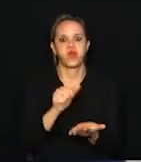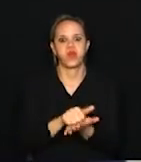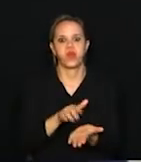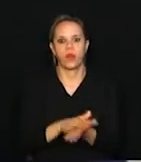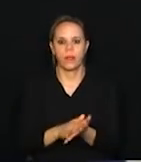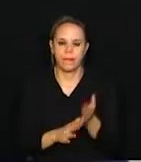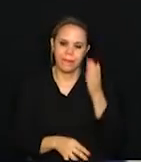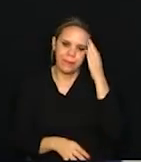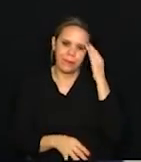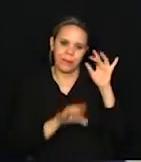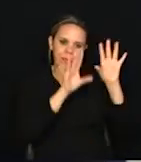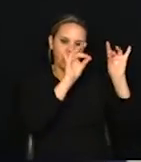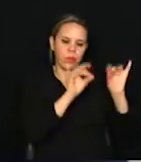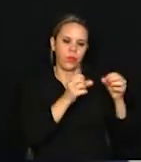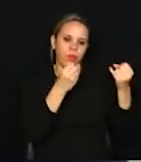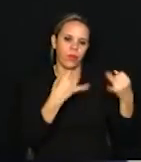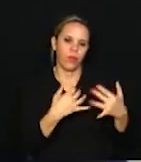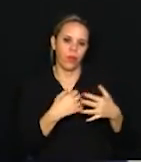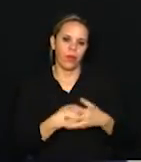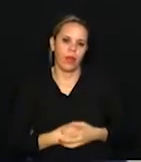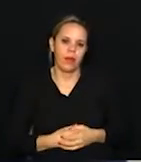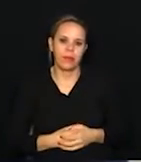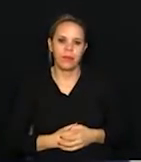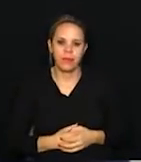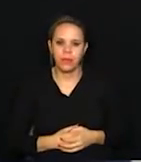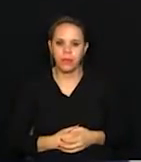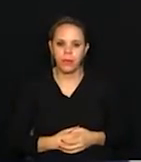isso detalhado...